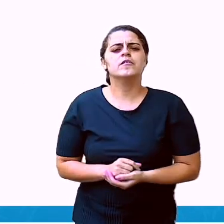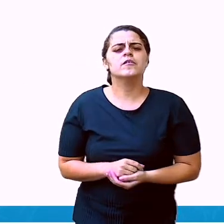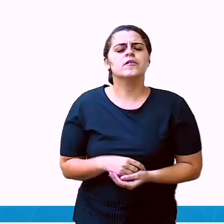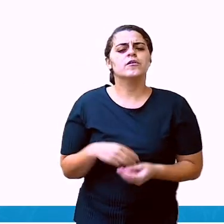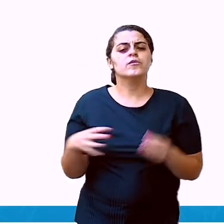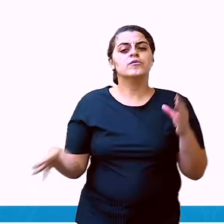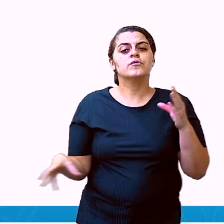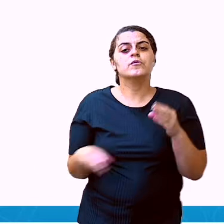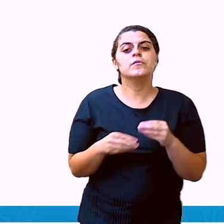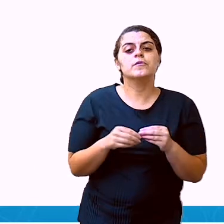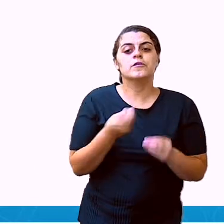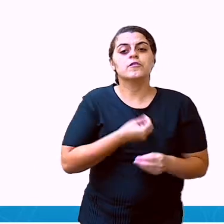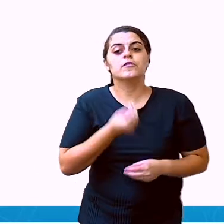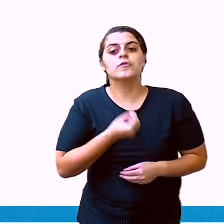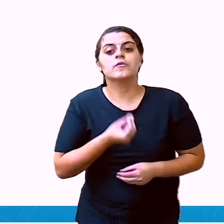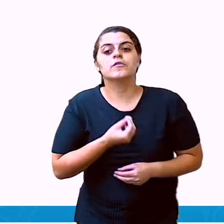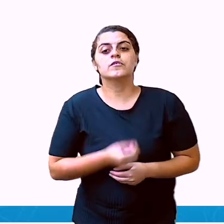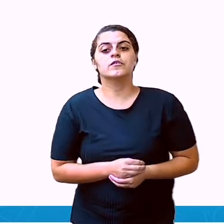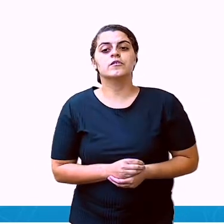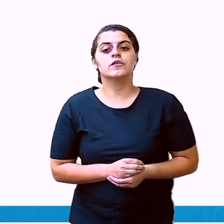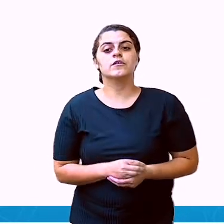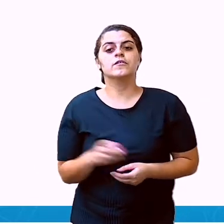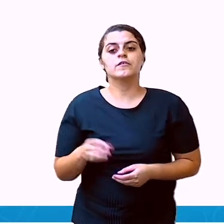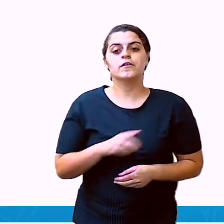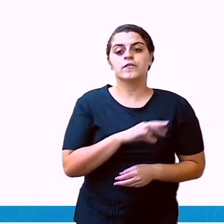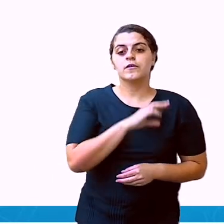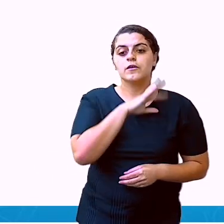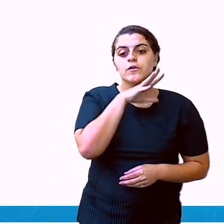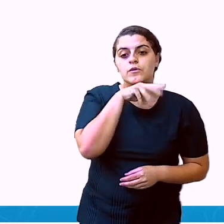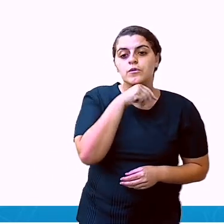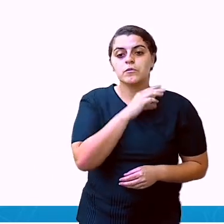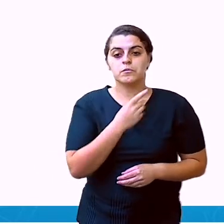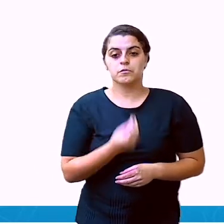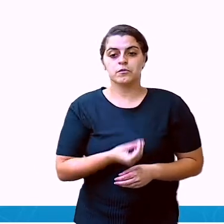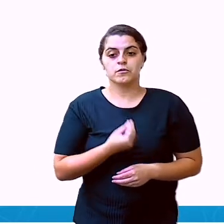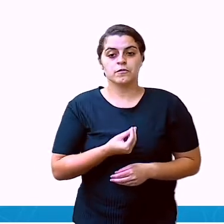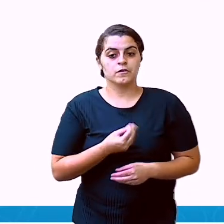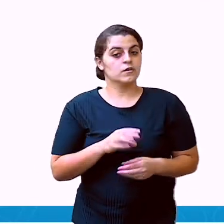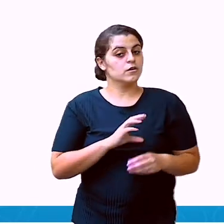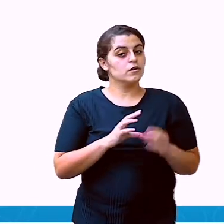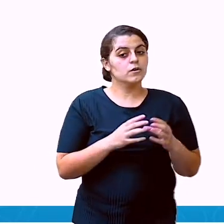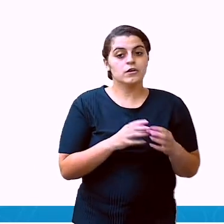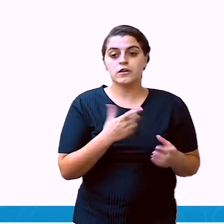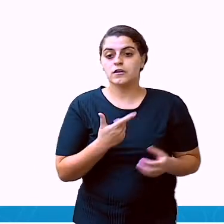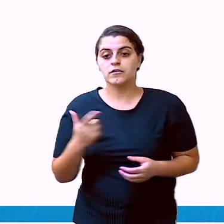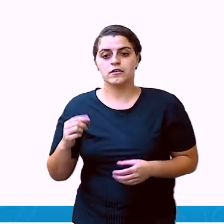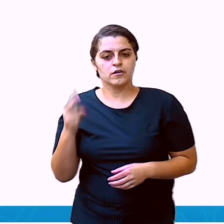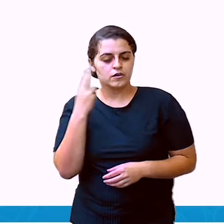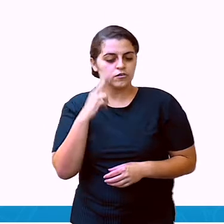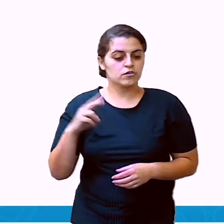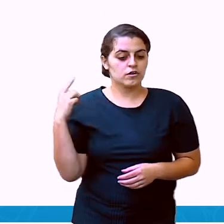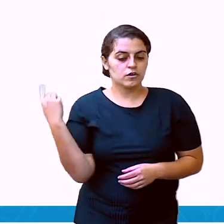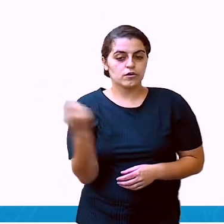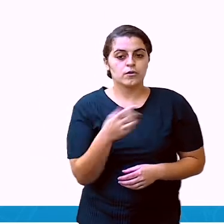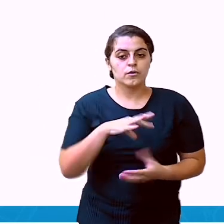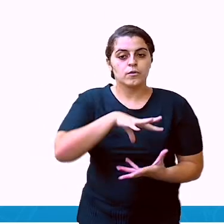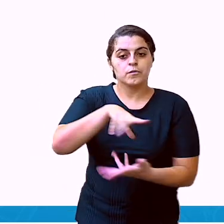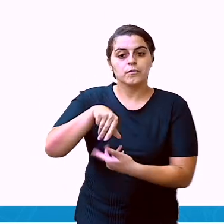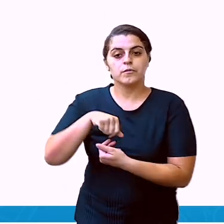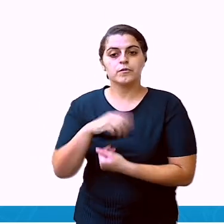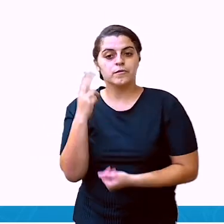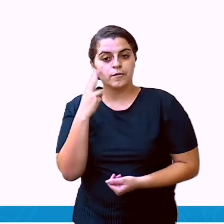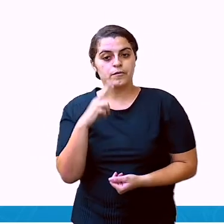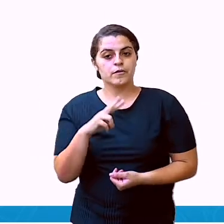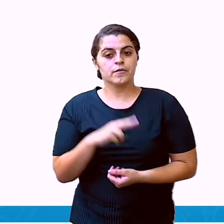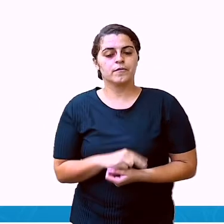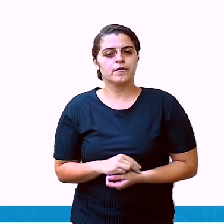os componentes vivos e os seres vivos que estão em nosso entorno, no ambiente, não é